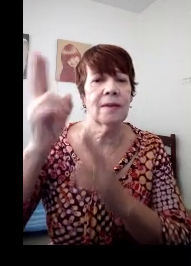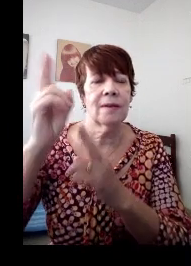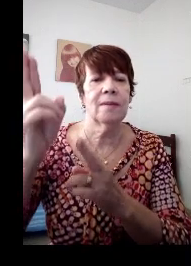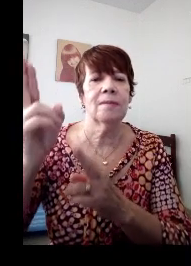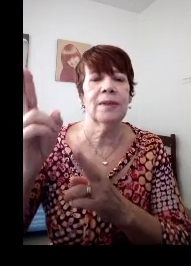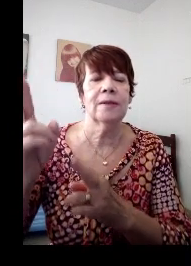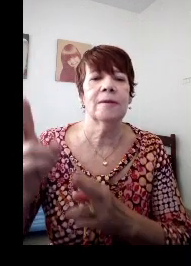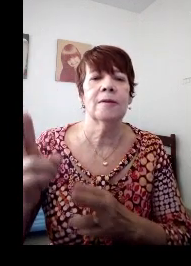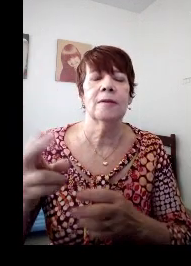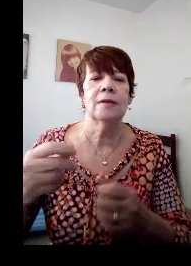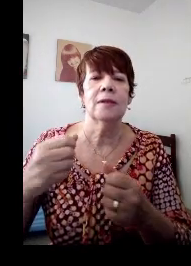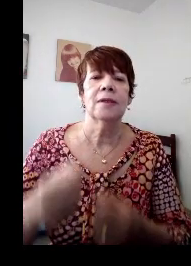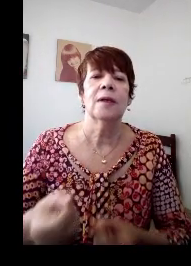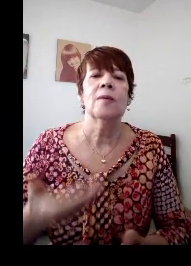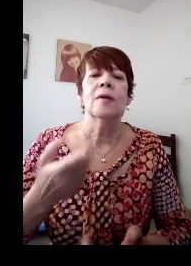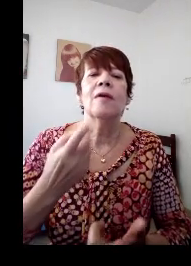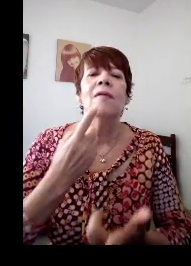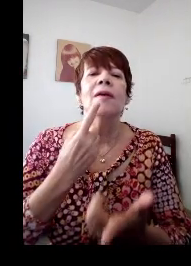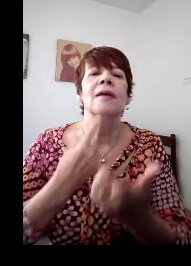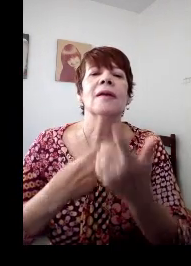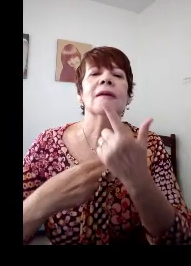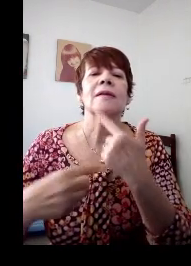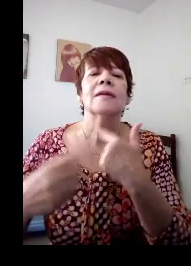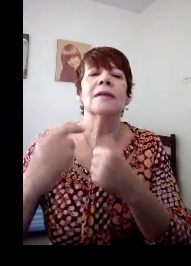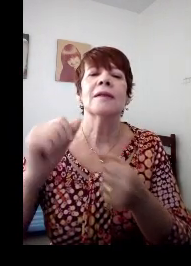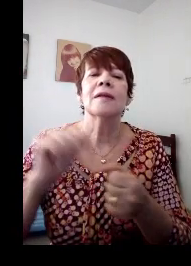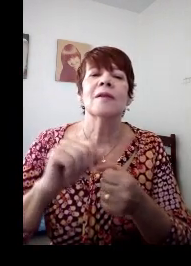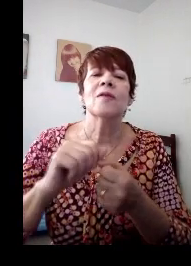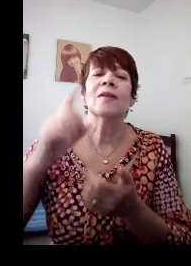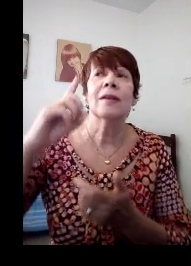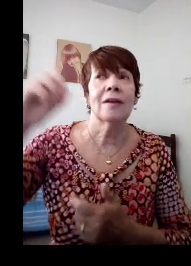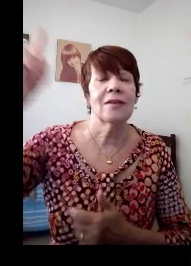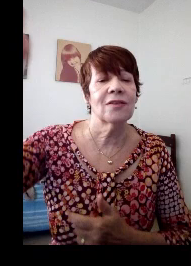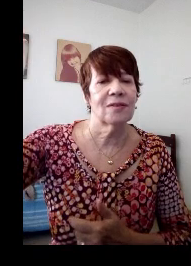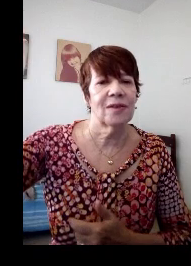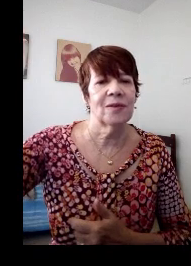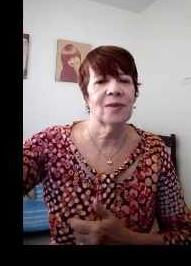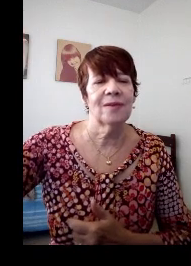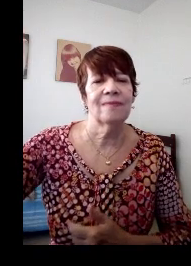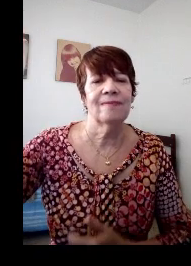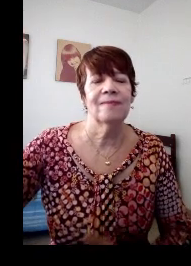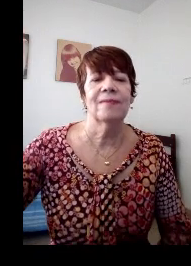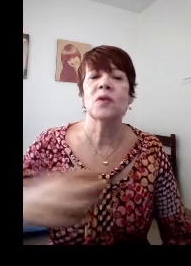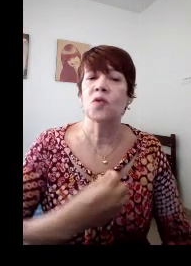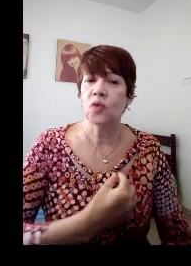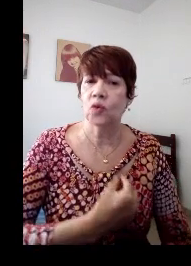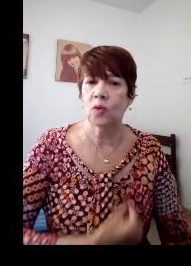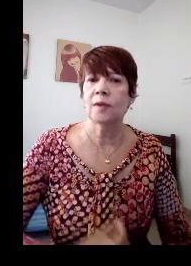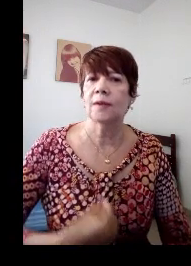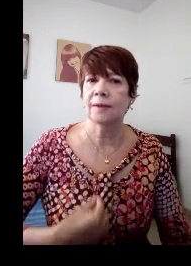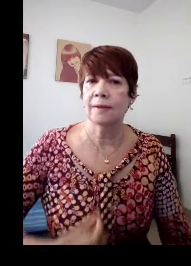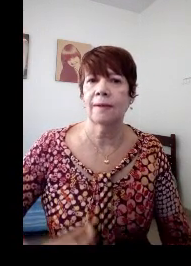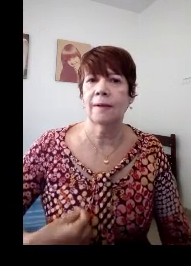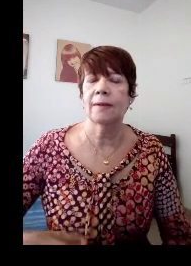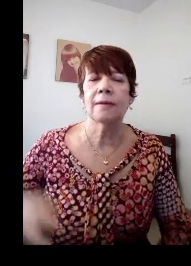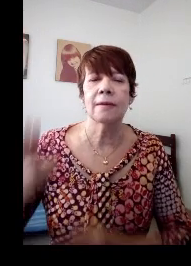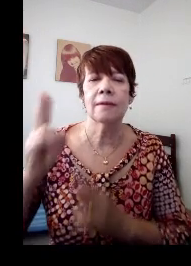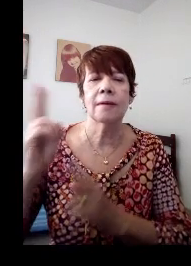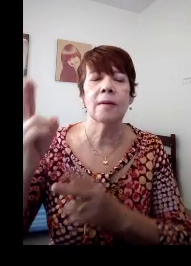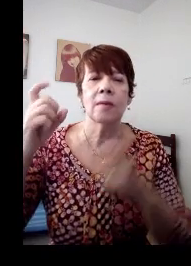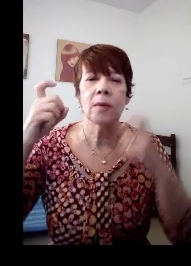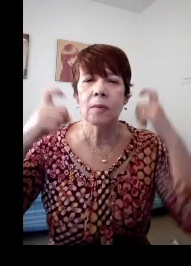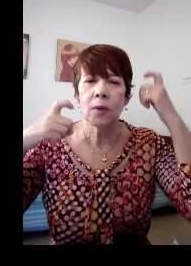se realmente eu estou agradando a Deus. E José, ele estava preocupado: será que eu